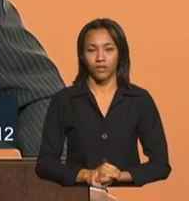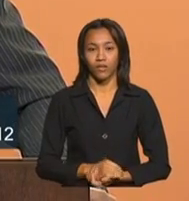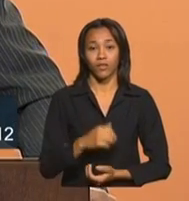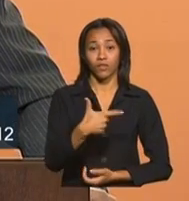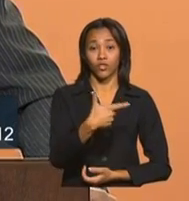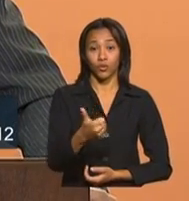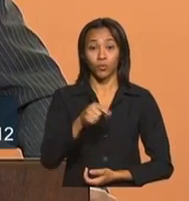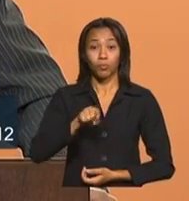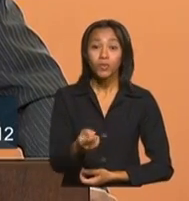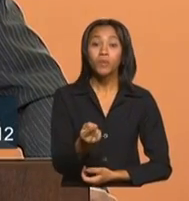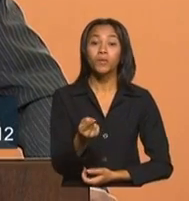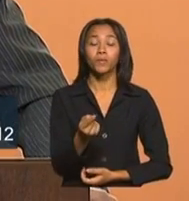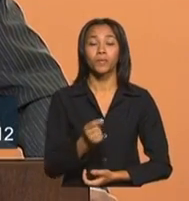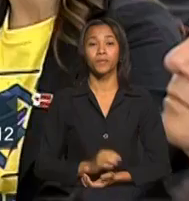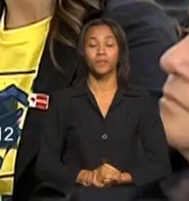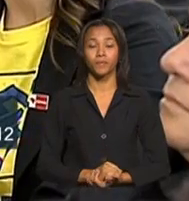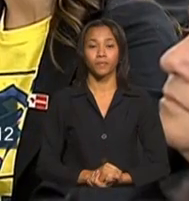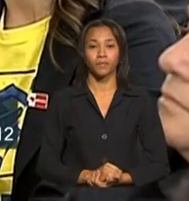21 mil